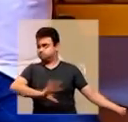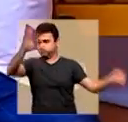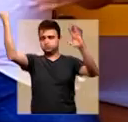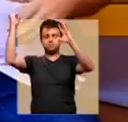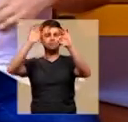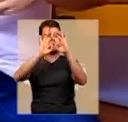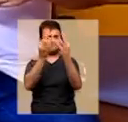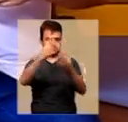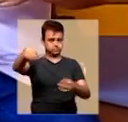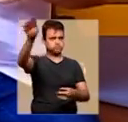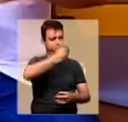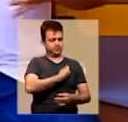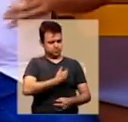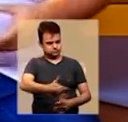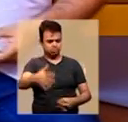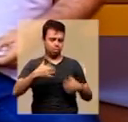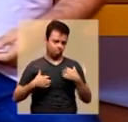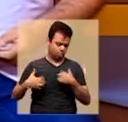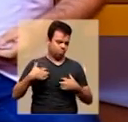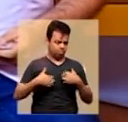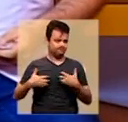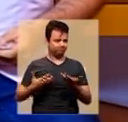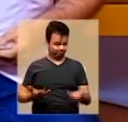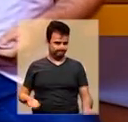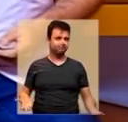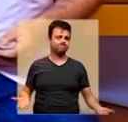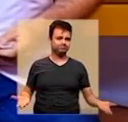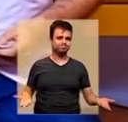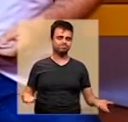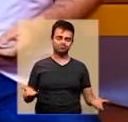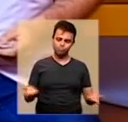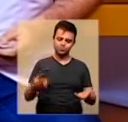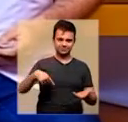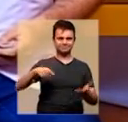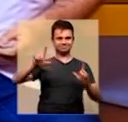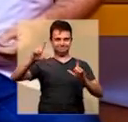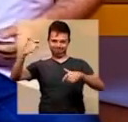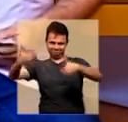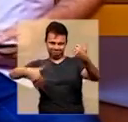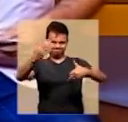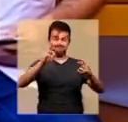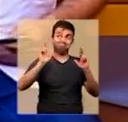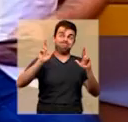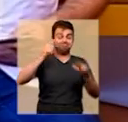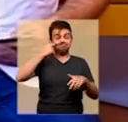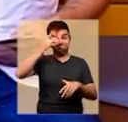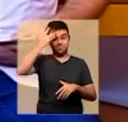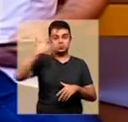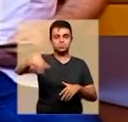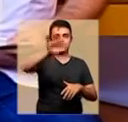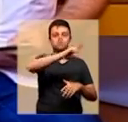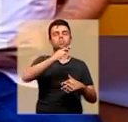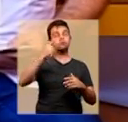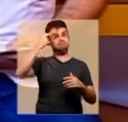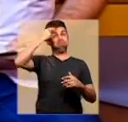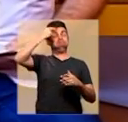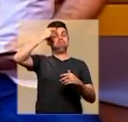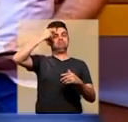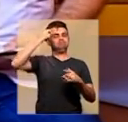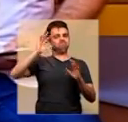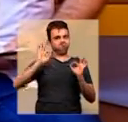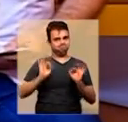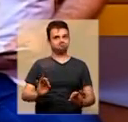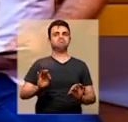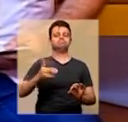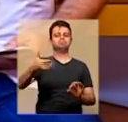das famílias e para o resto da vida. Bom, espero que a nossa discussão tenha ajudado numa reflexão Sim. maior, na melhora desse trânsito